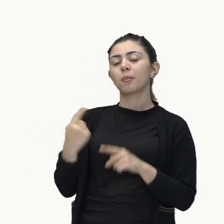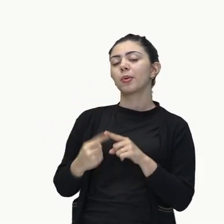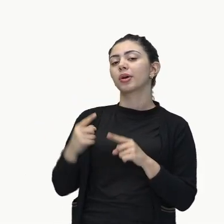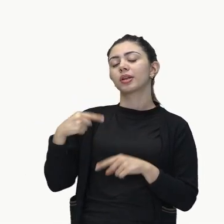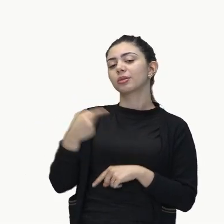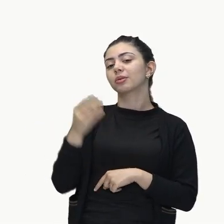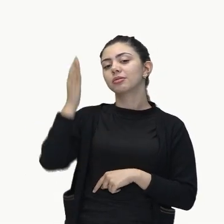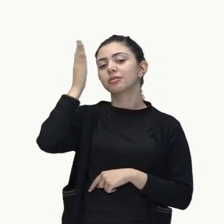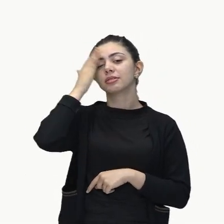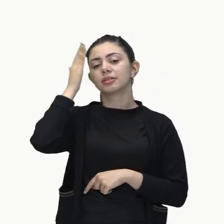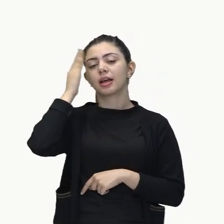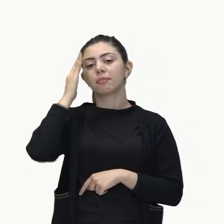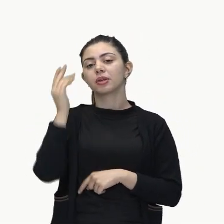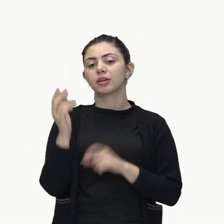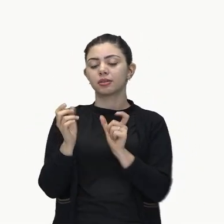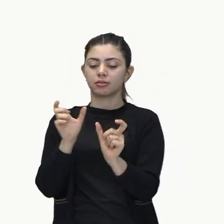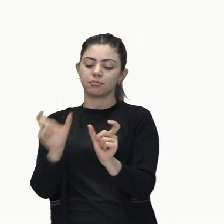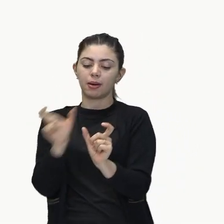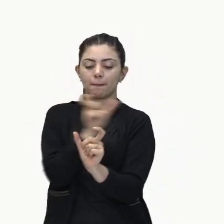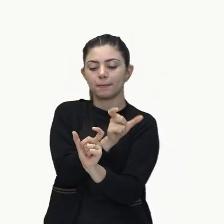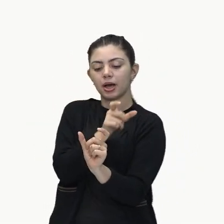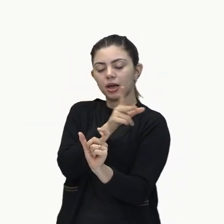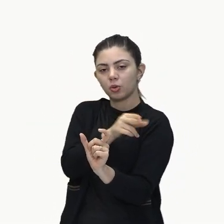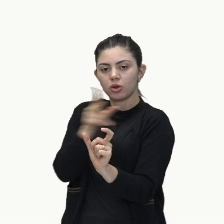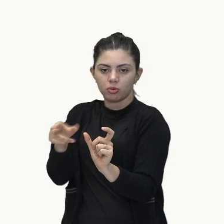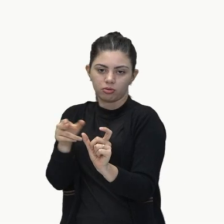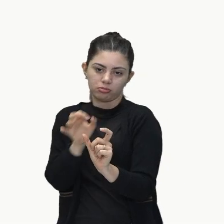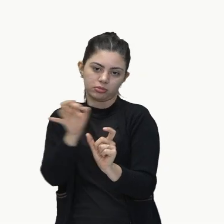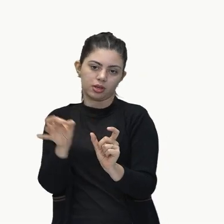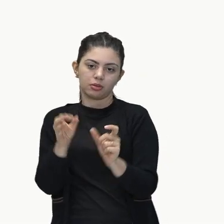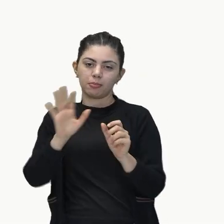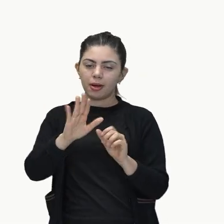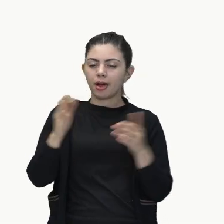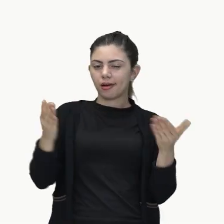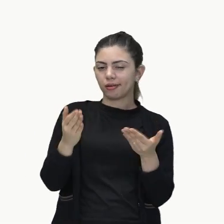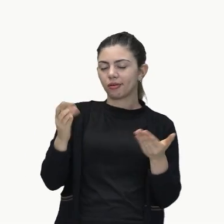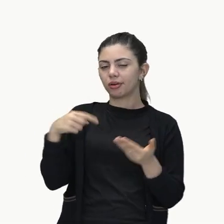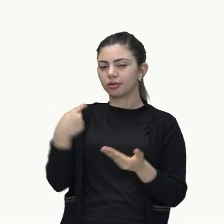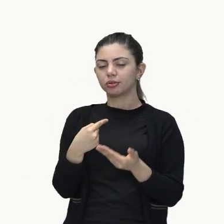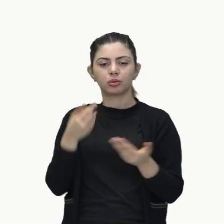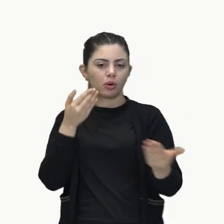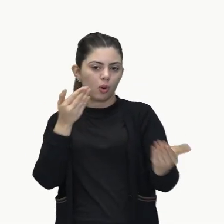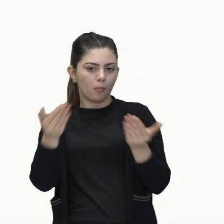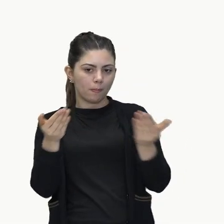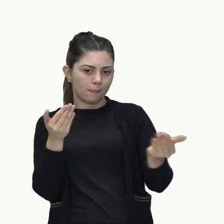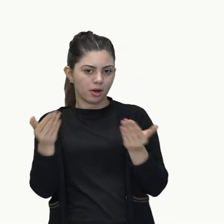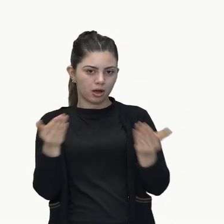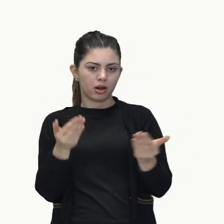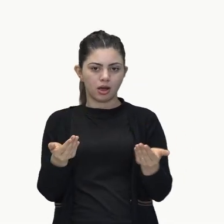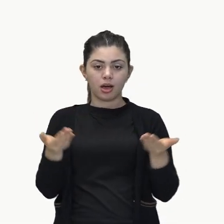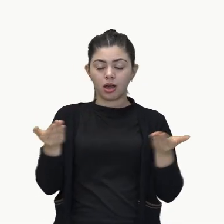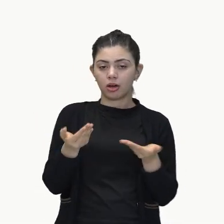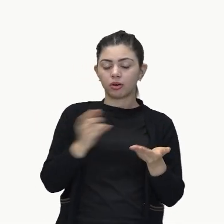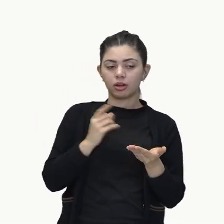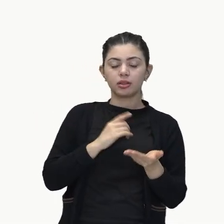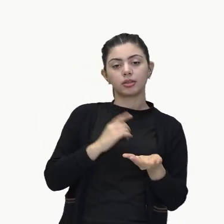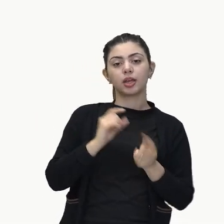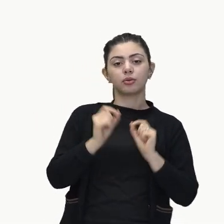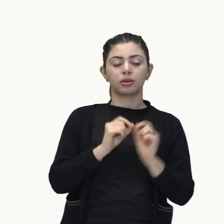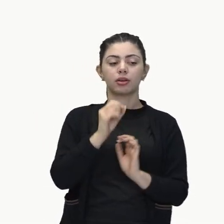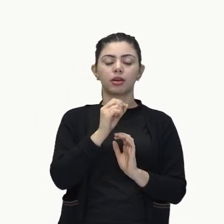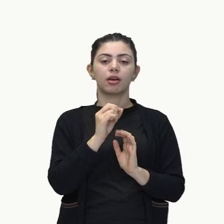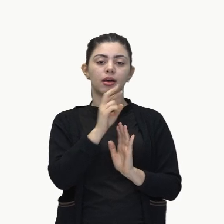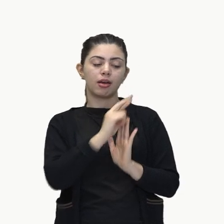que eles são iguais. Então, vamos comparar aqui as duas nomenclaturas, a oficial e a